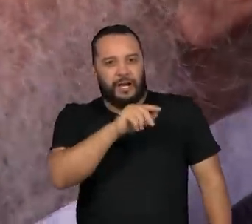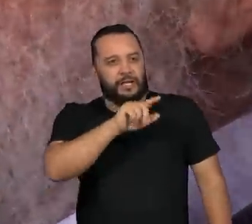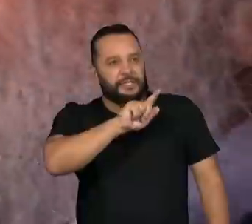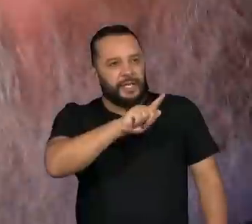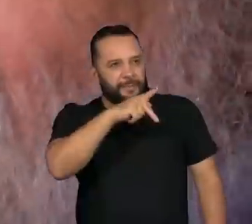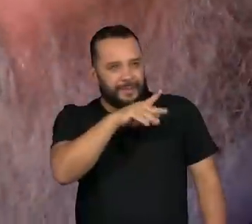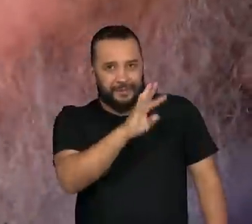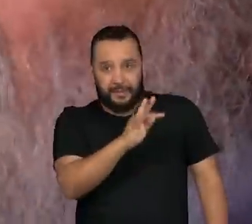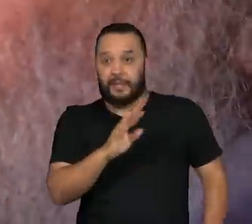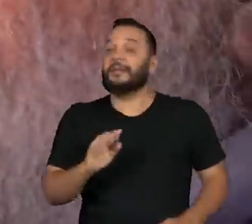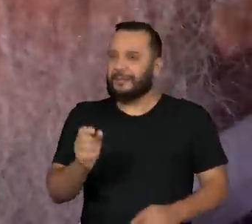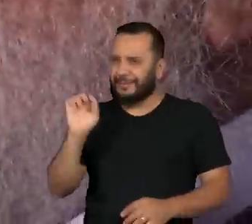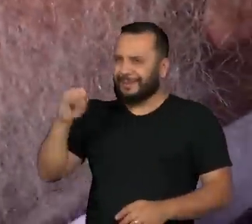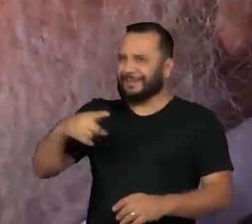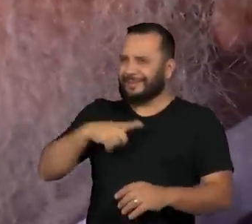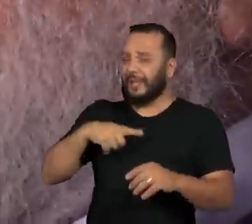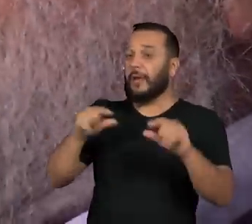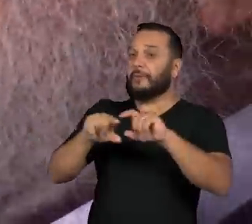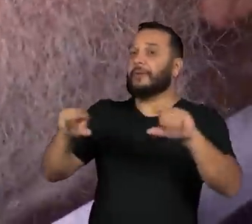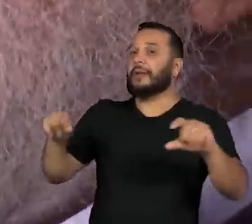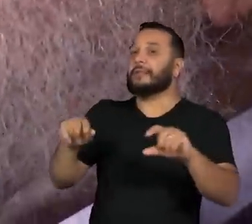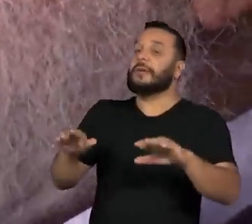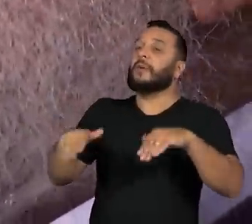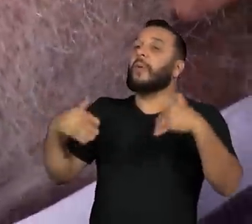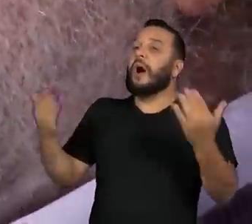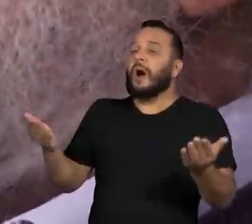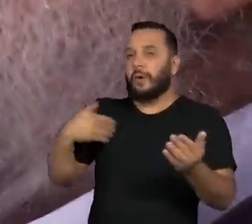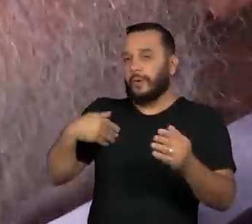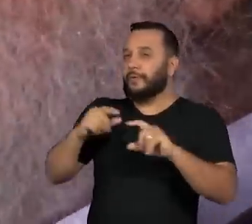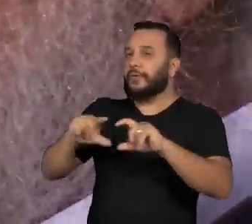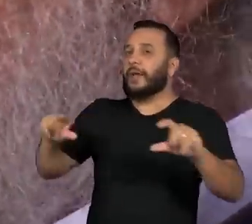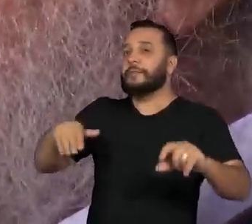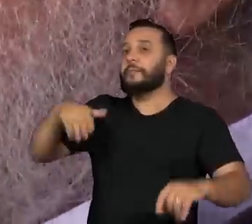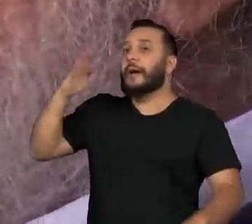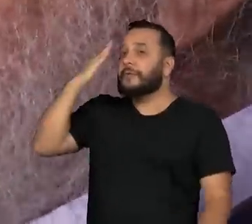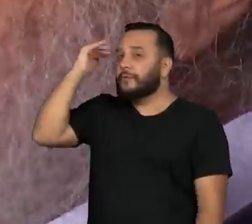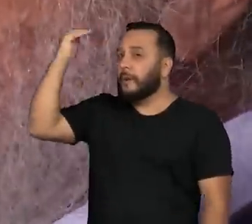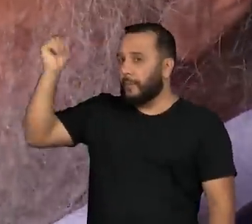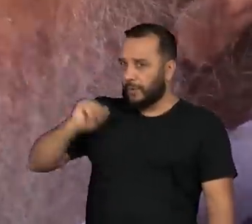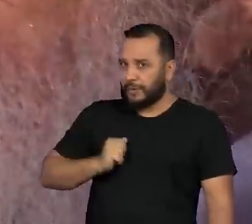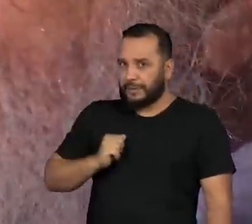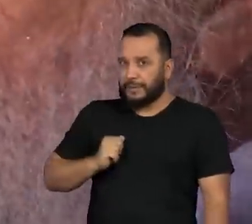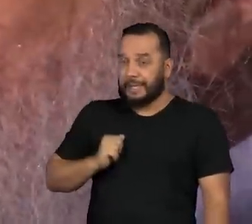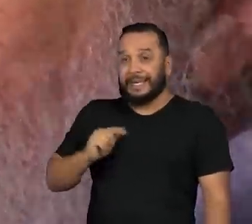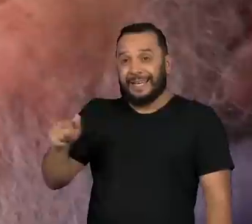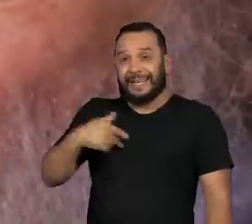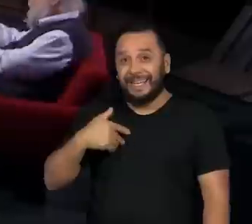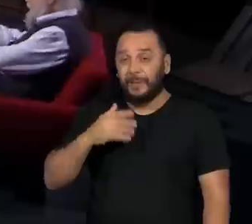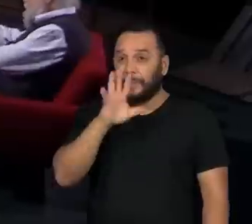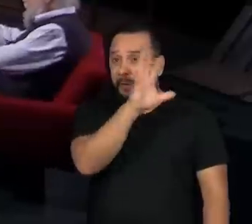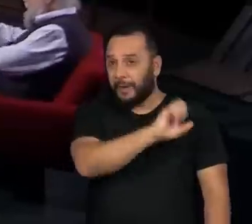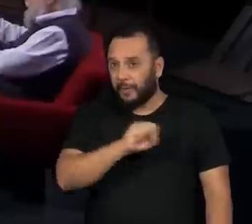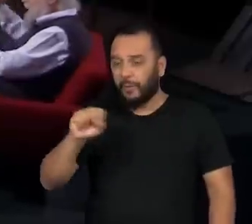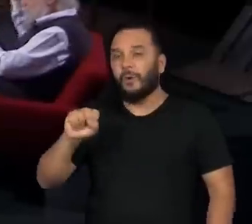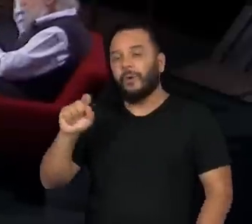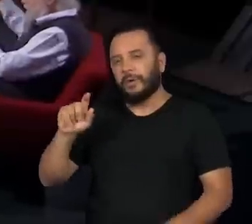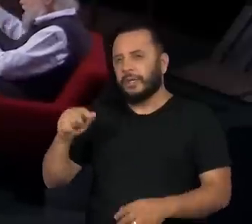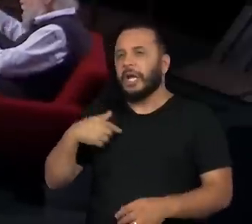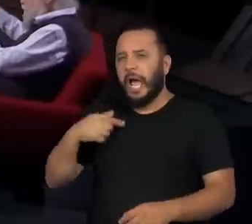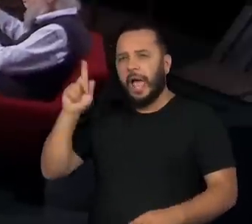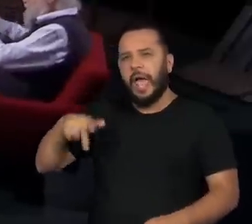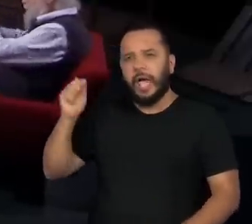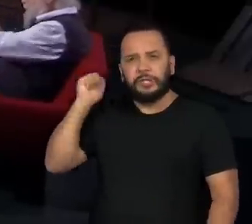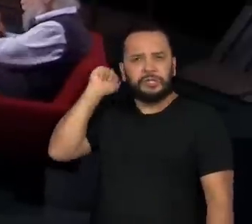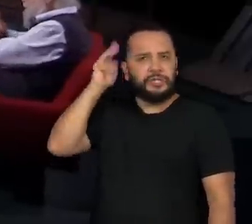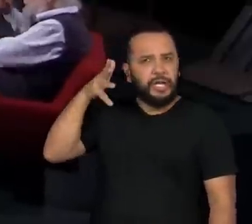frase era o seguinte tem uma frase que era do Marcos e eu perguntei qual é a frase mais famosa disso aí mas ele pegou a frase e Descobriu que era do Shakespeare e daí